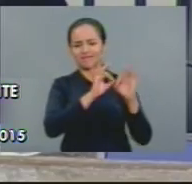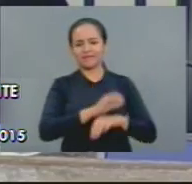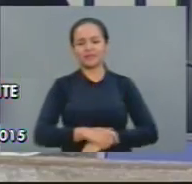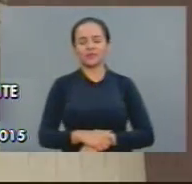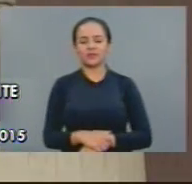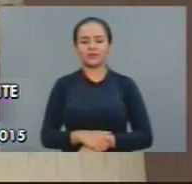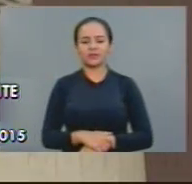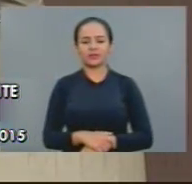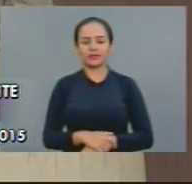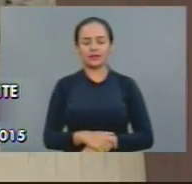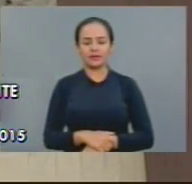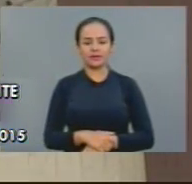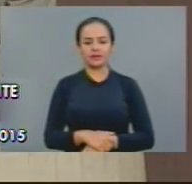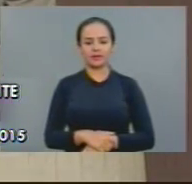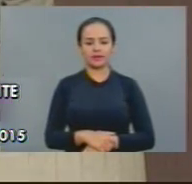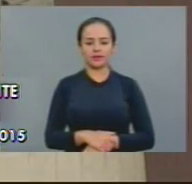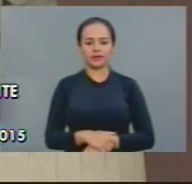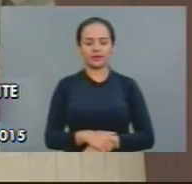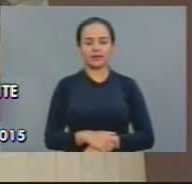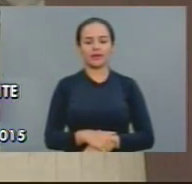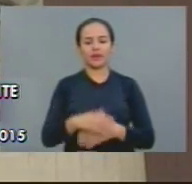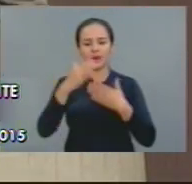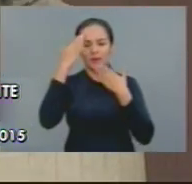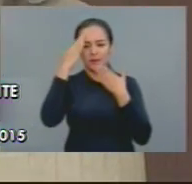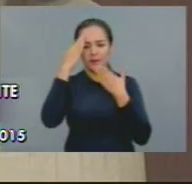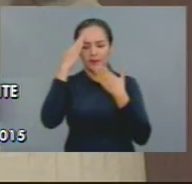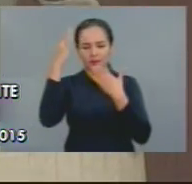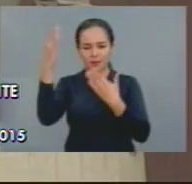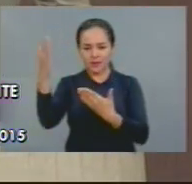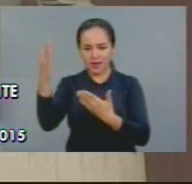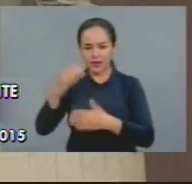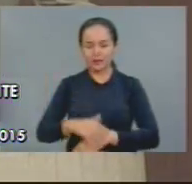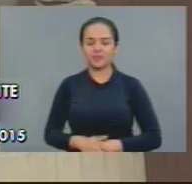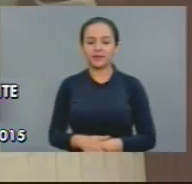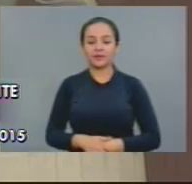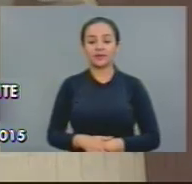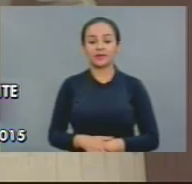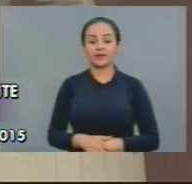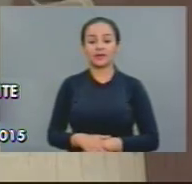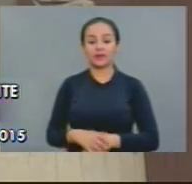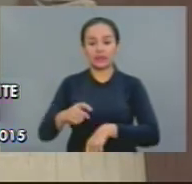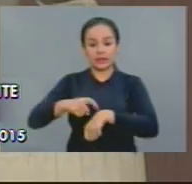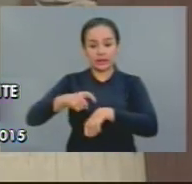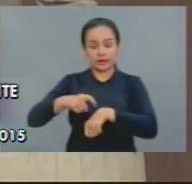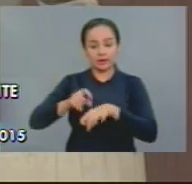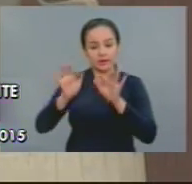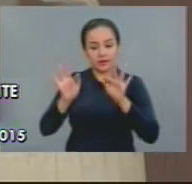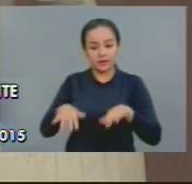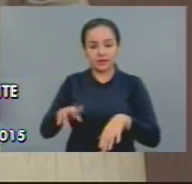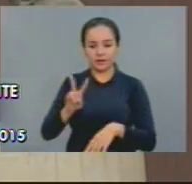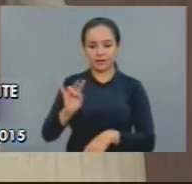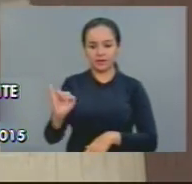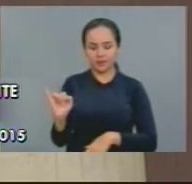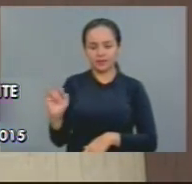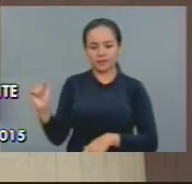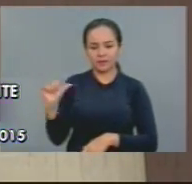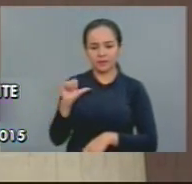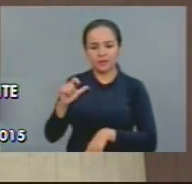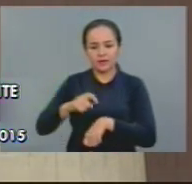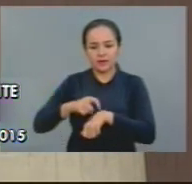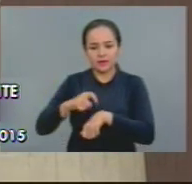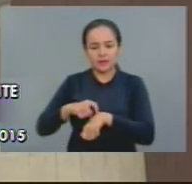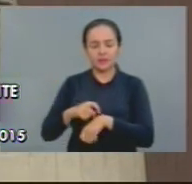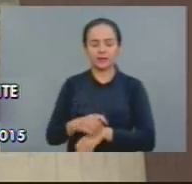lhe agradeço e peço a complacência da presidência, só para finalizar o nosso pronunciamento, por gentileza, deputado